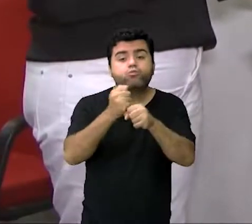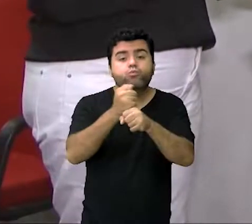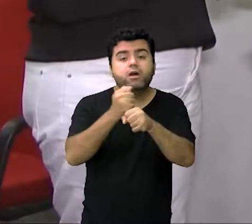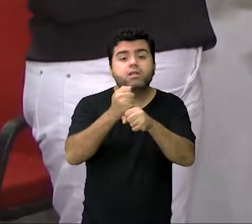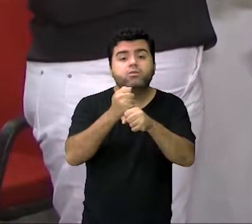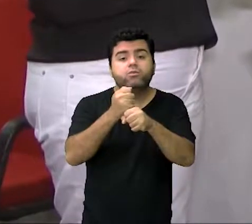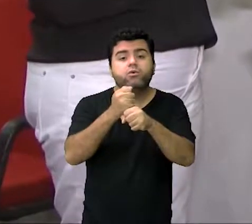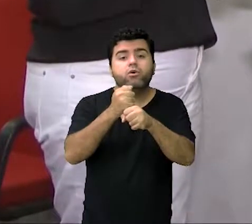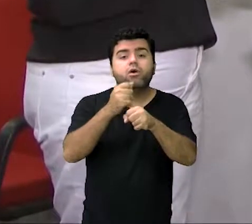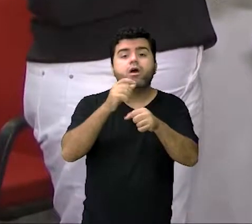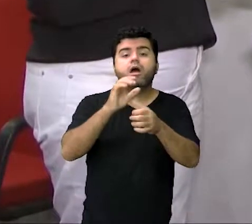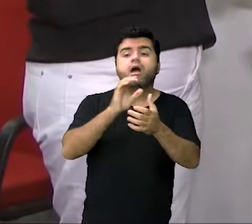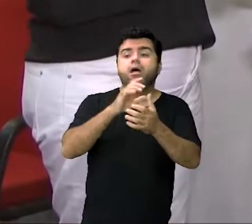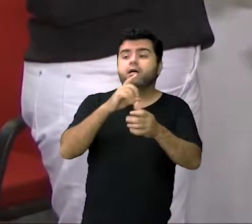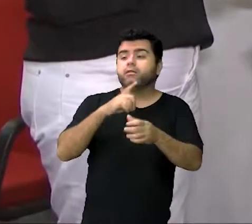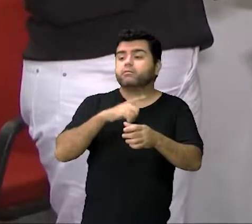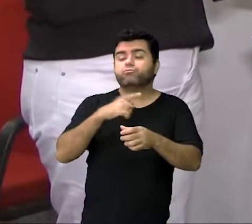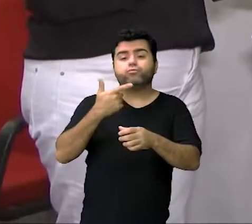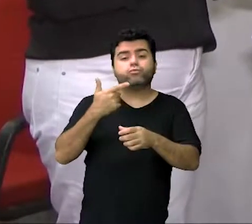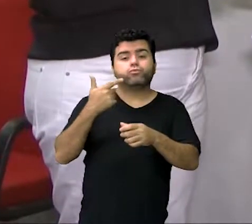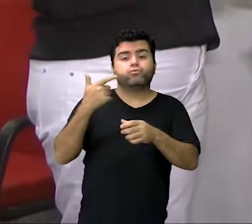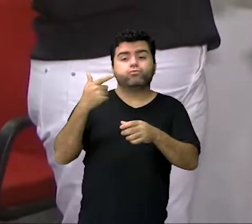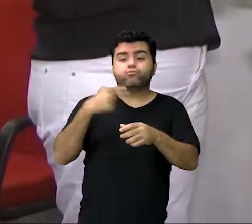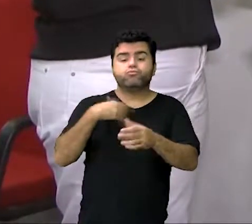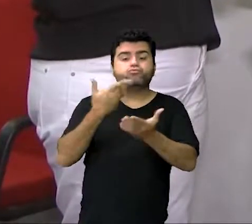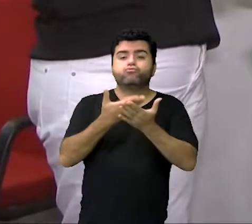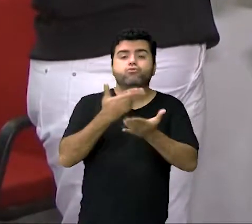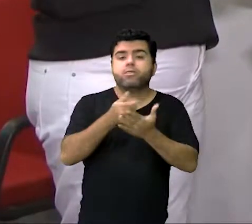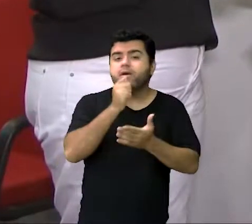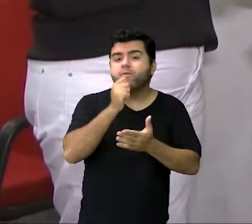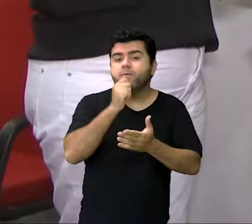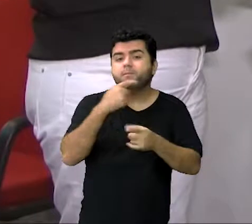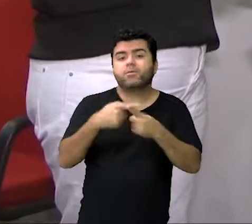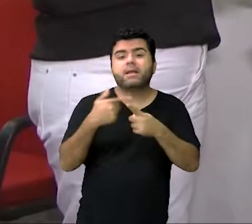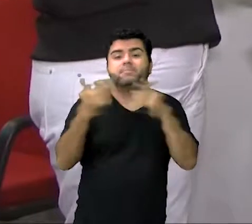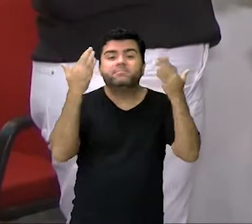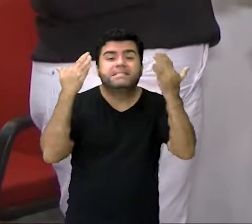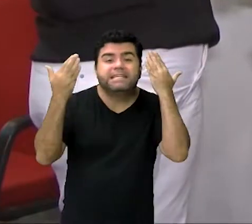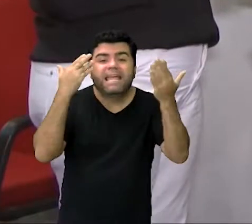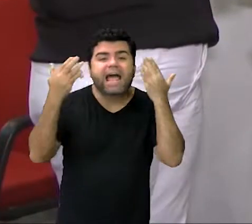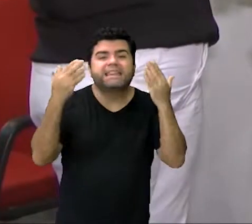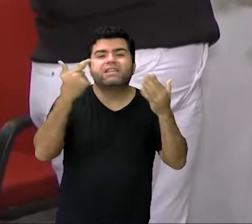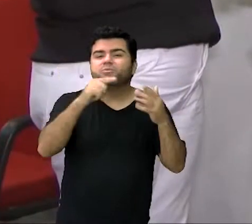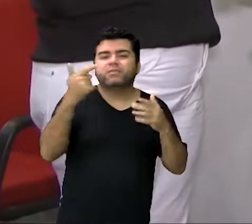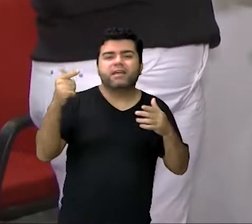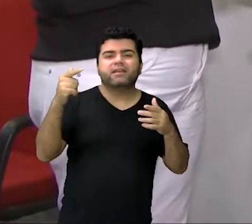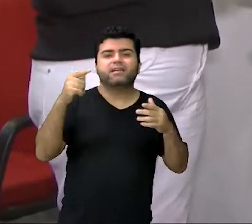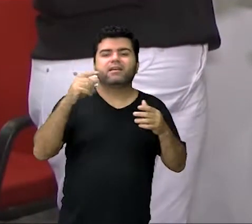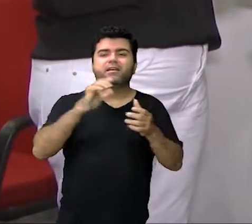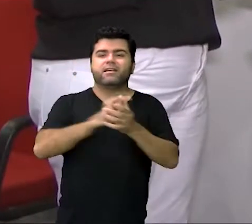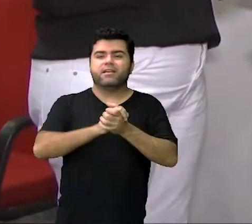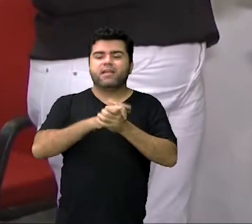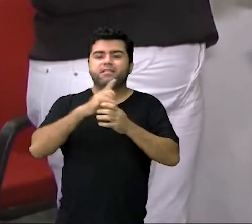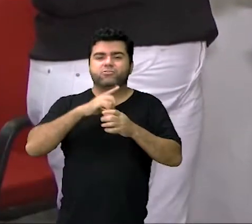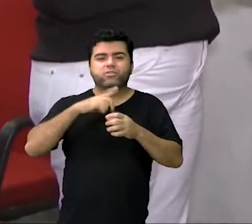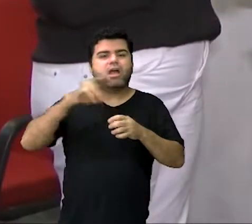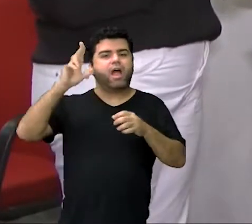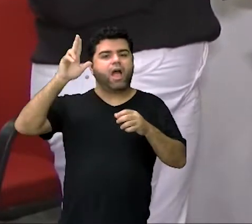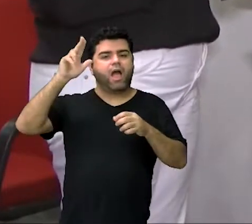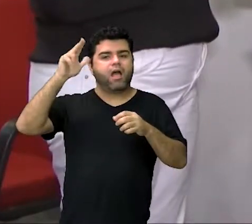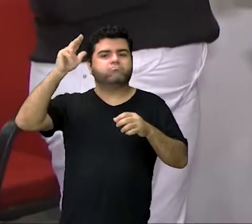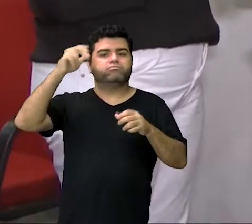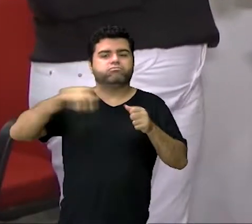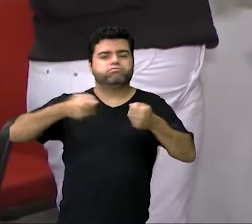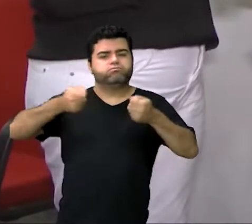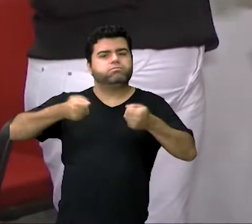psiquiatra para medicar o remédio. Isso é a Secretaria da Saúde. Nós temos a ecoterapia, né, que finalizou o serviço com